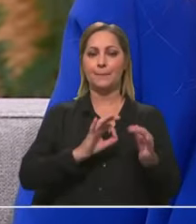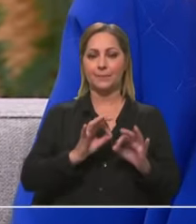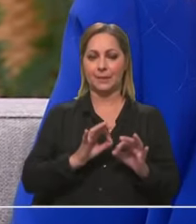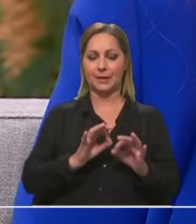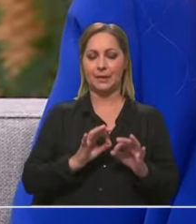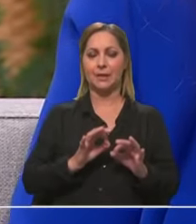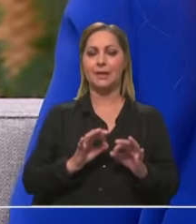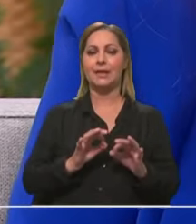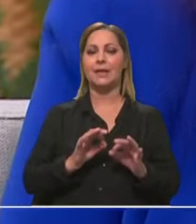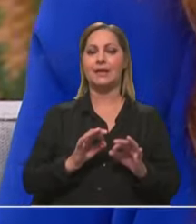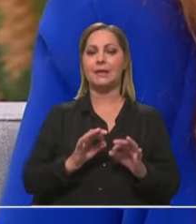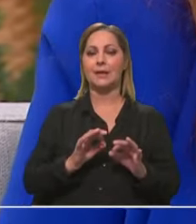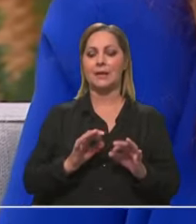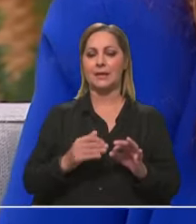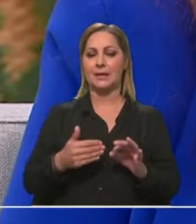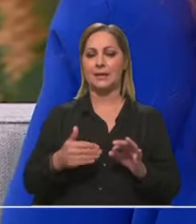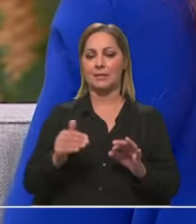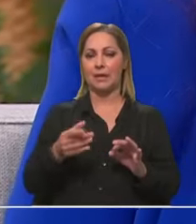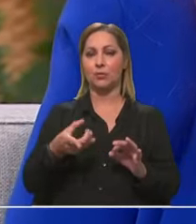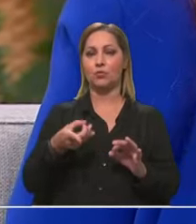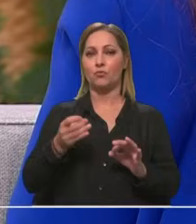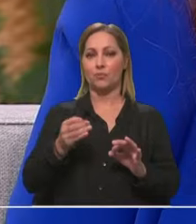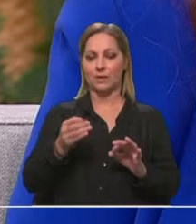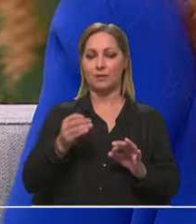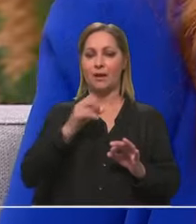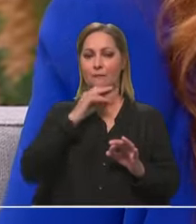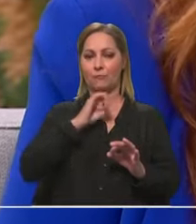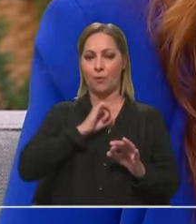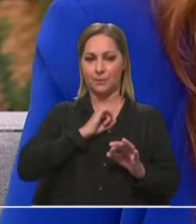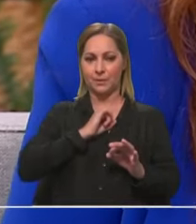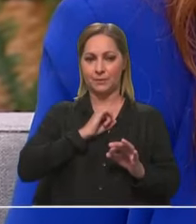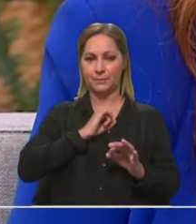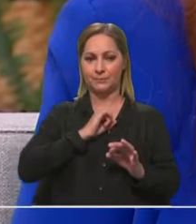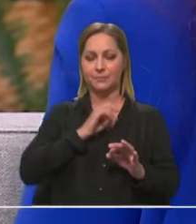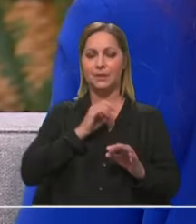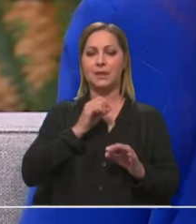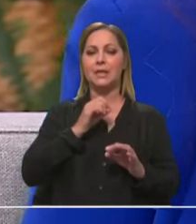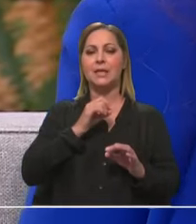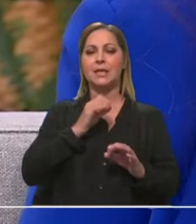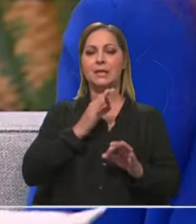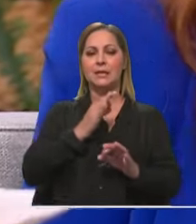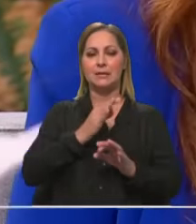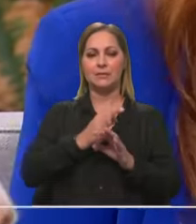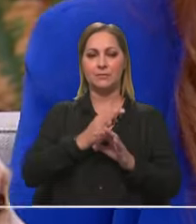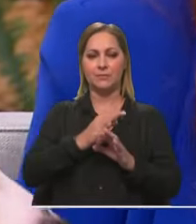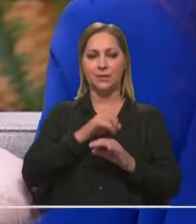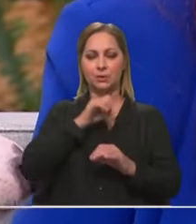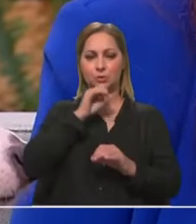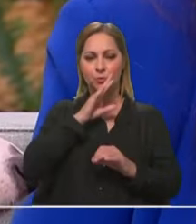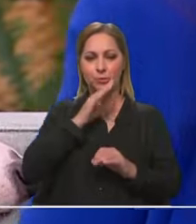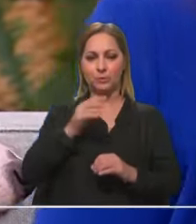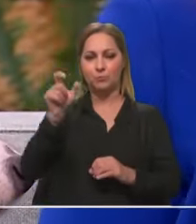anos da minha avó uma grande festa surpresa não se faz festas surpresas a uma pessoa com 90